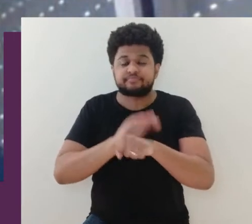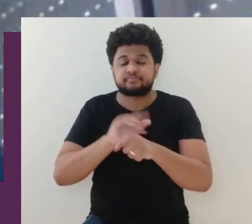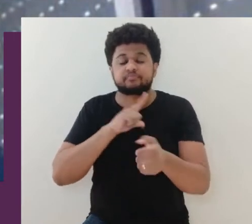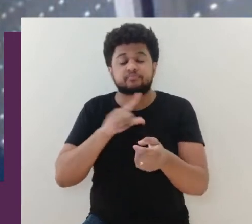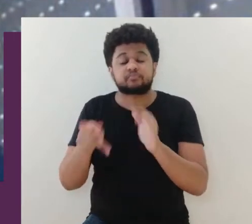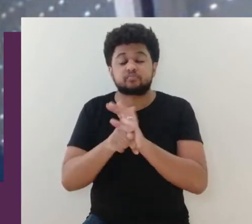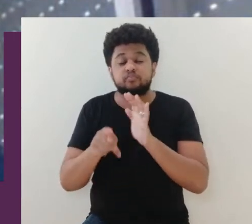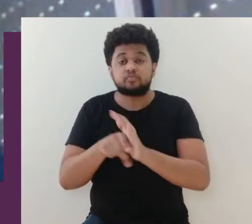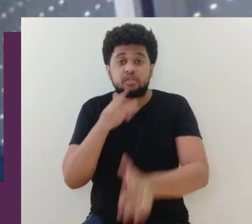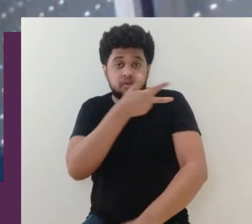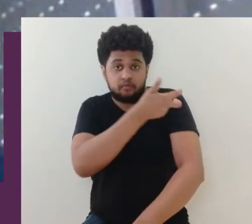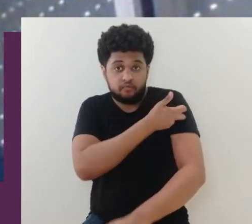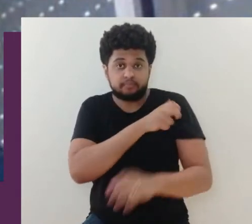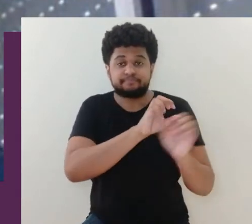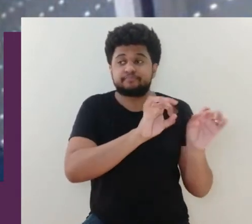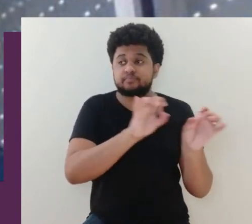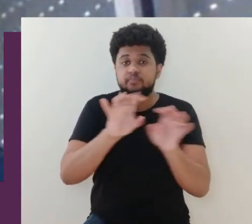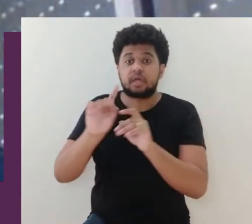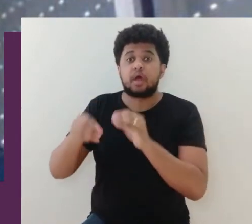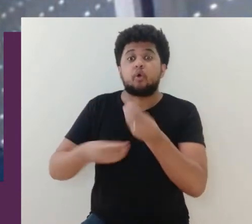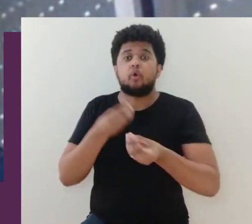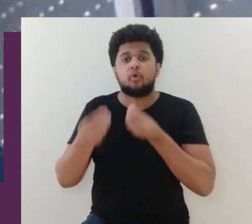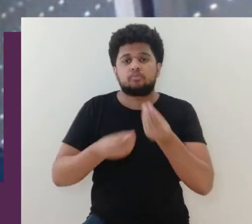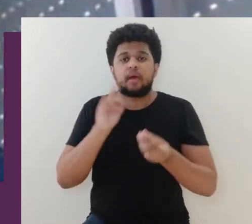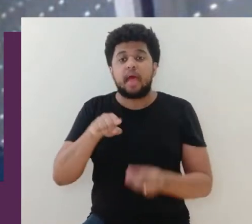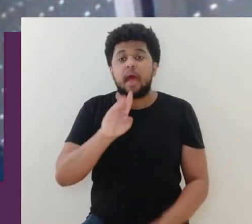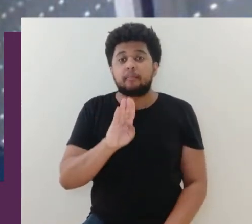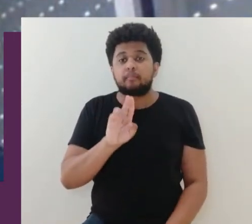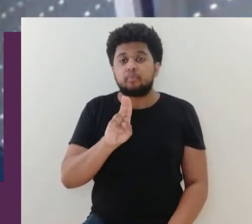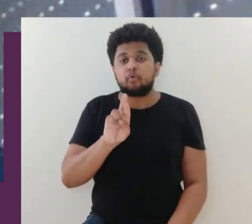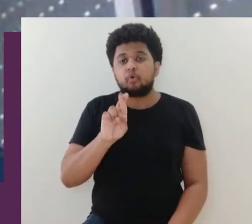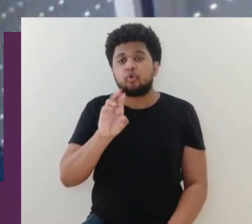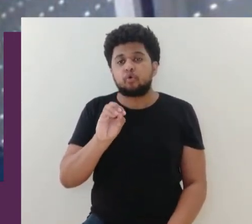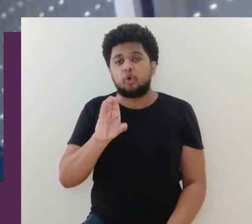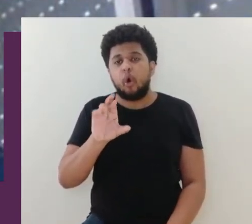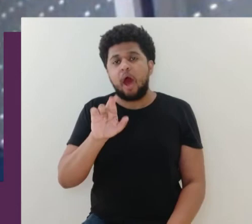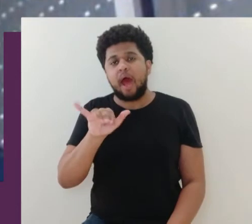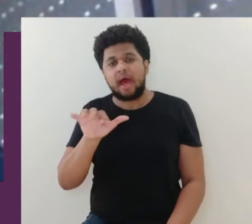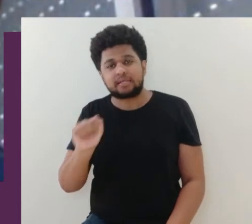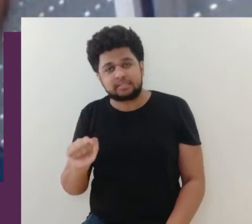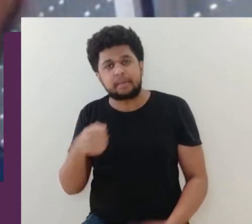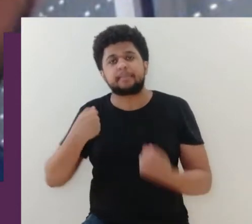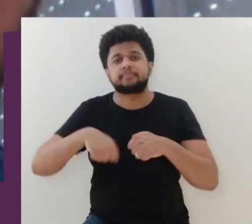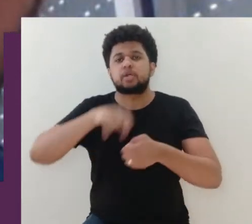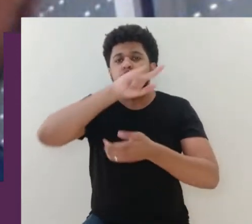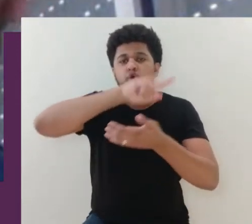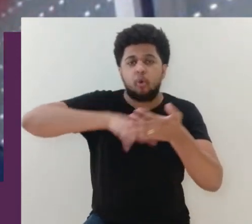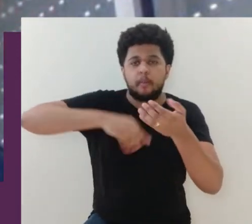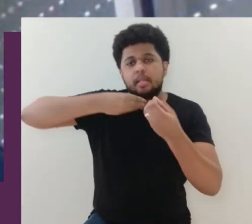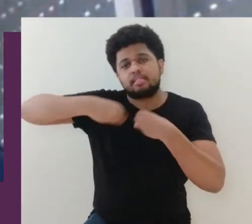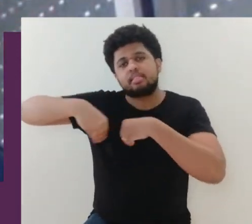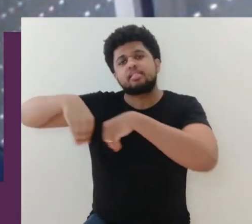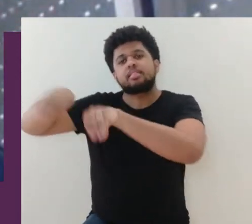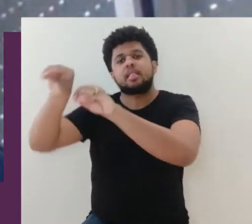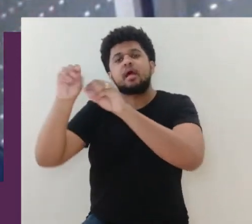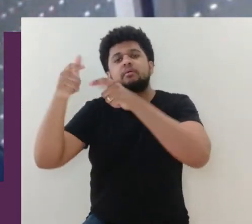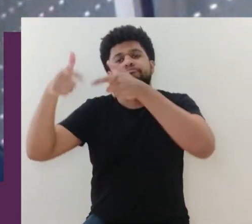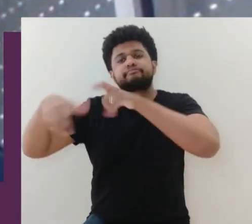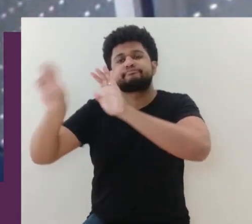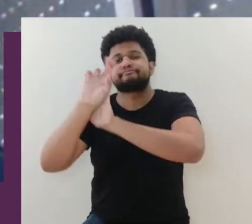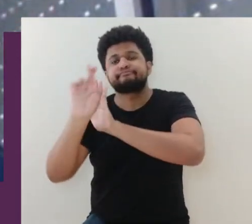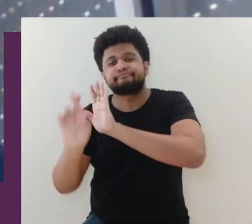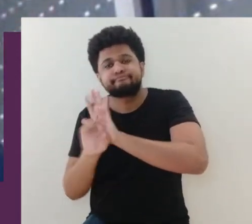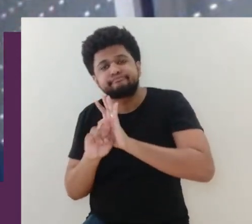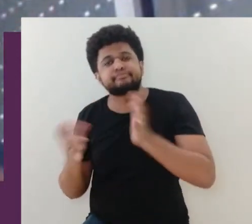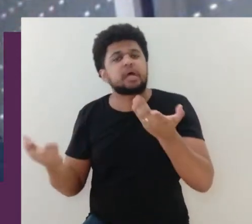para colocar uma vacina no mercado é com burocracia. É tempo que envia um documento para uma agência